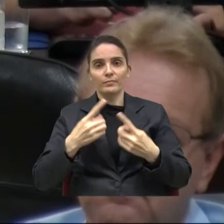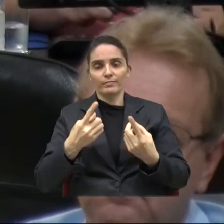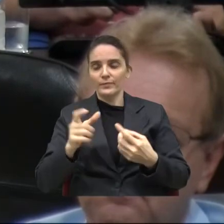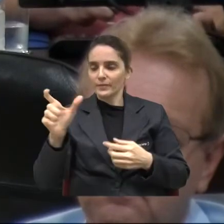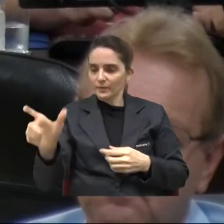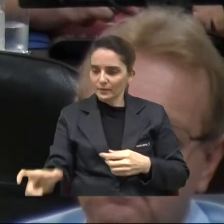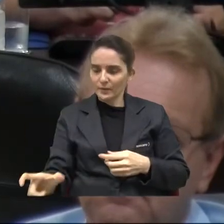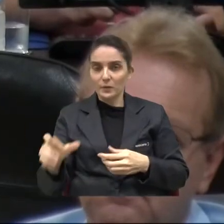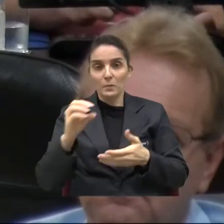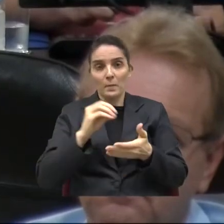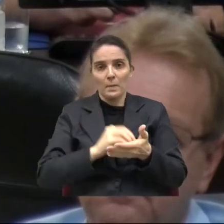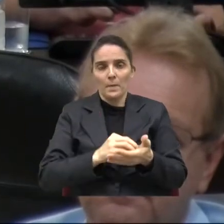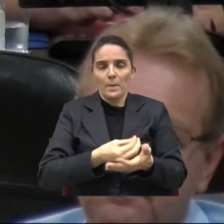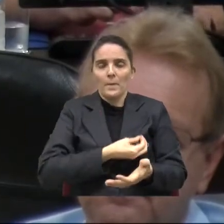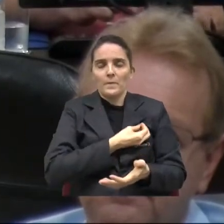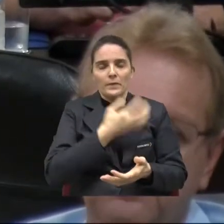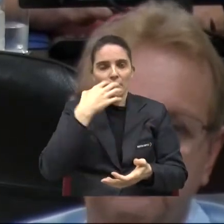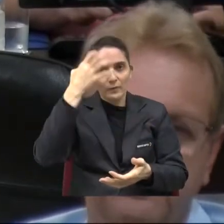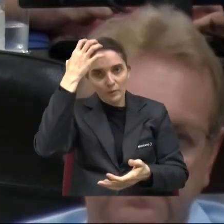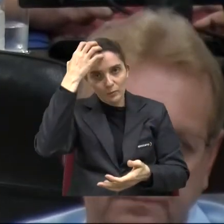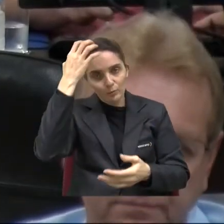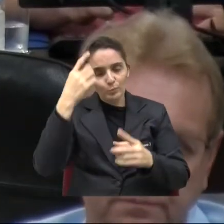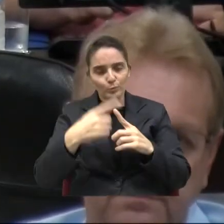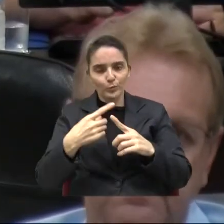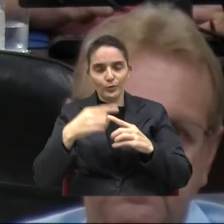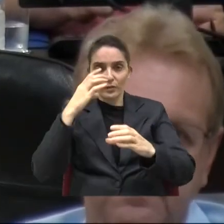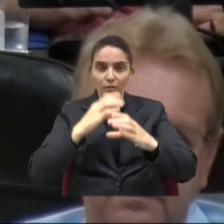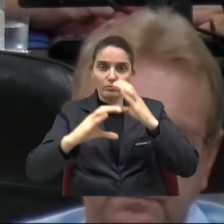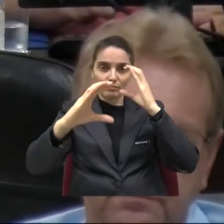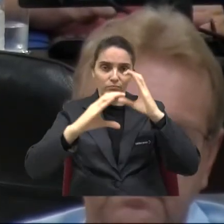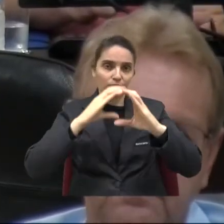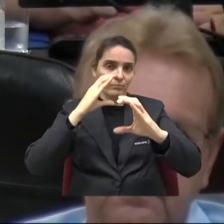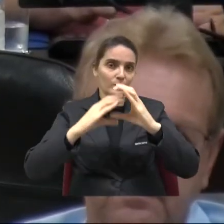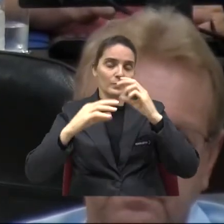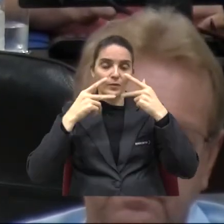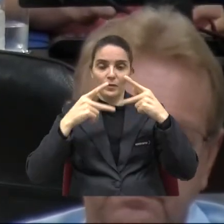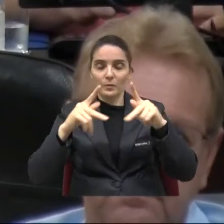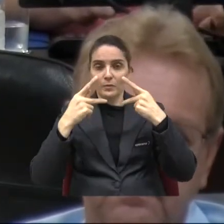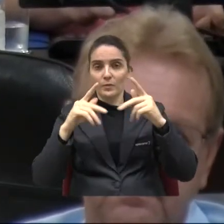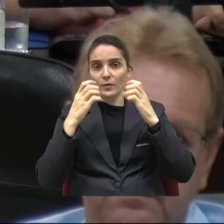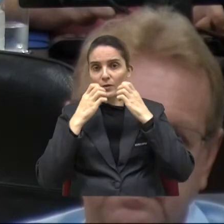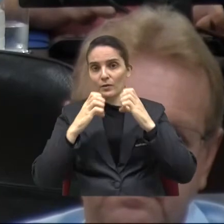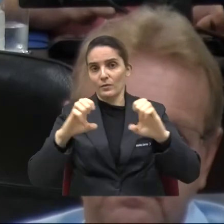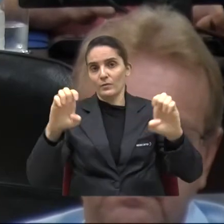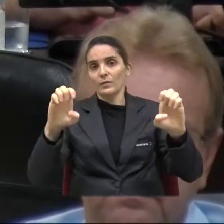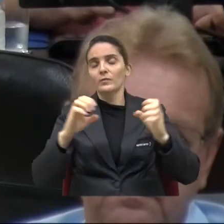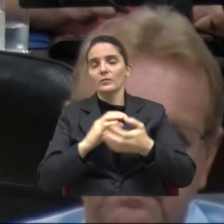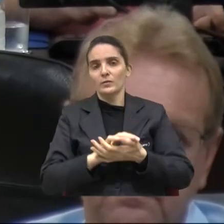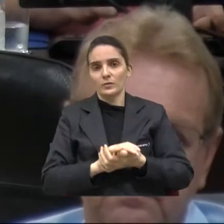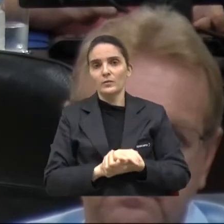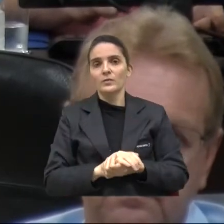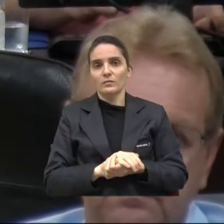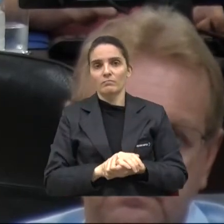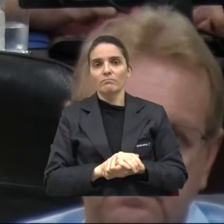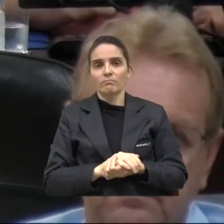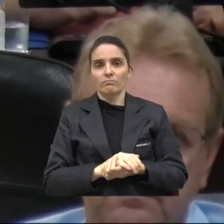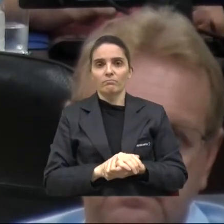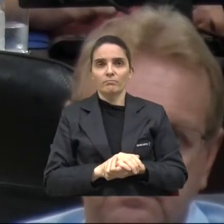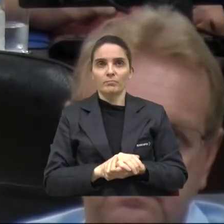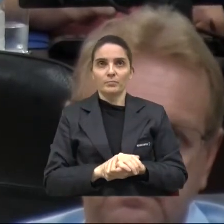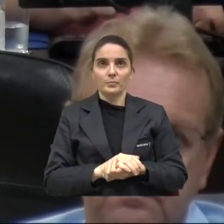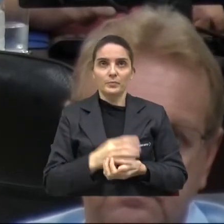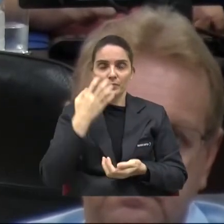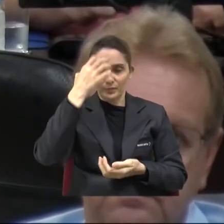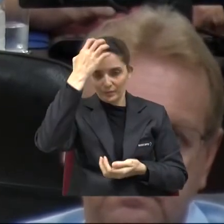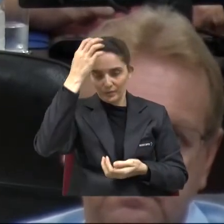marcou muito por esse ato dele, por ele pregar o evangelho. Vim aqui e eu lembro que tinha